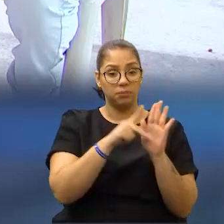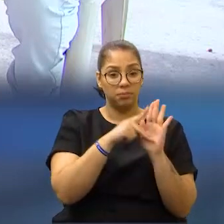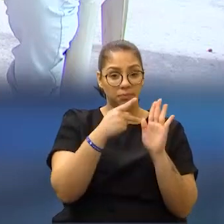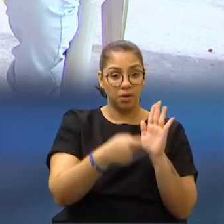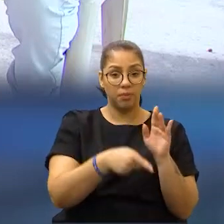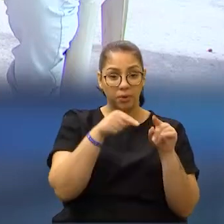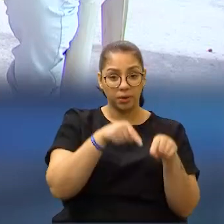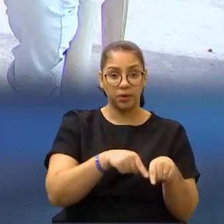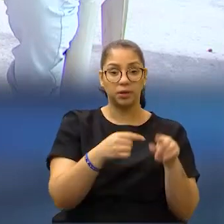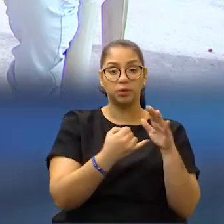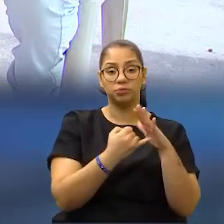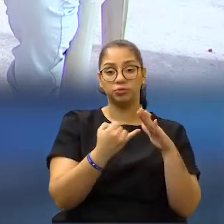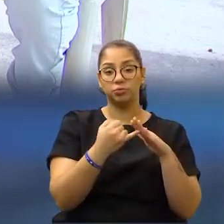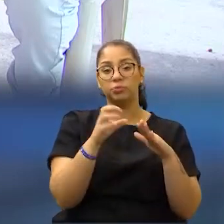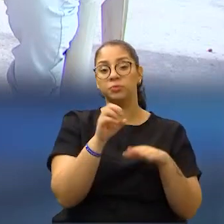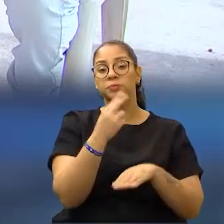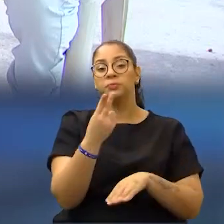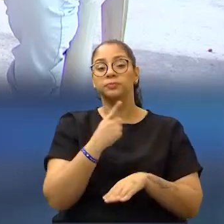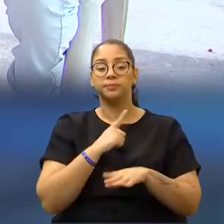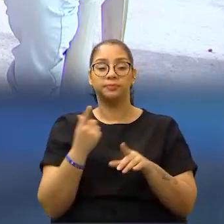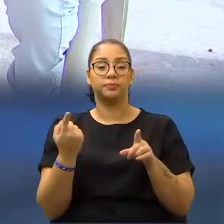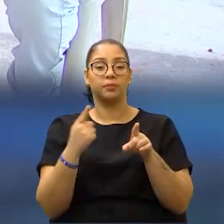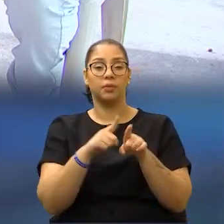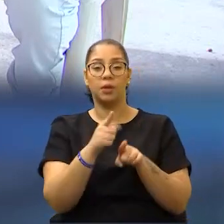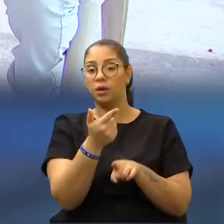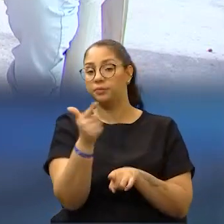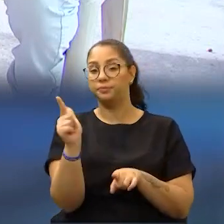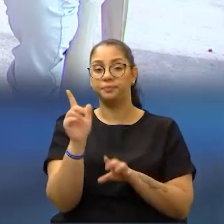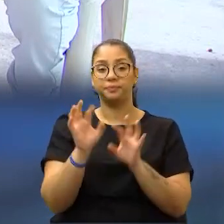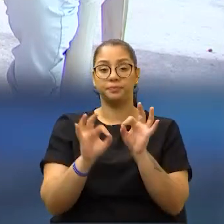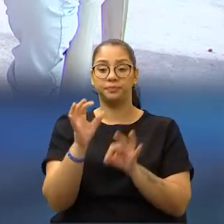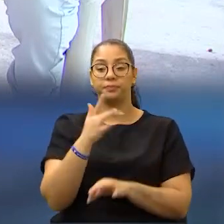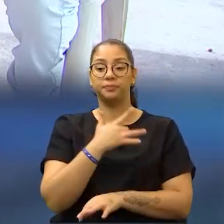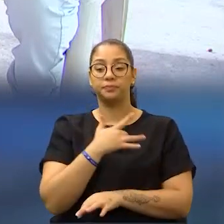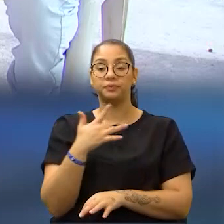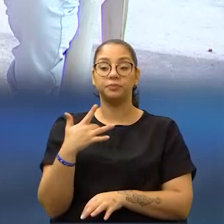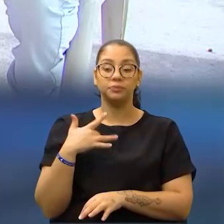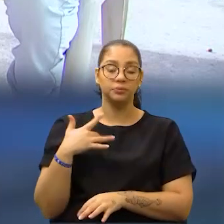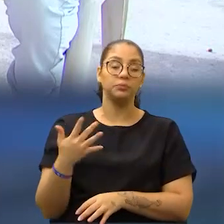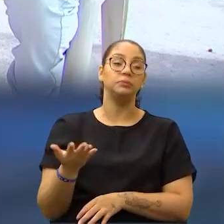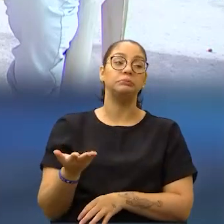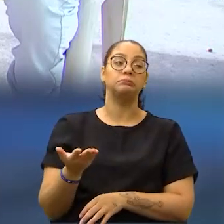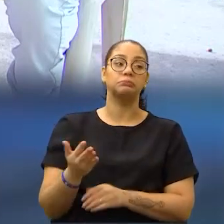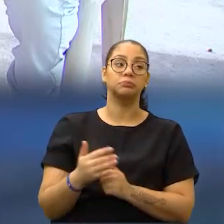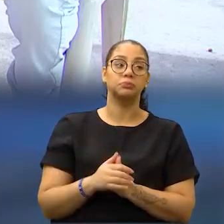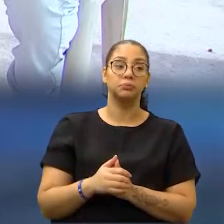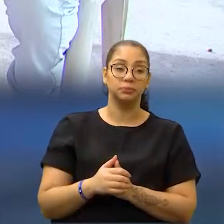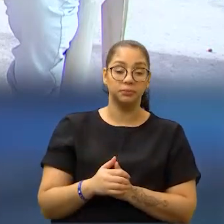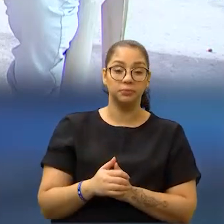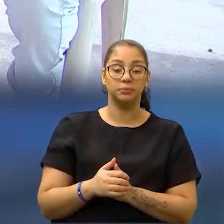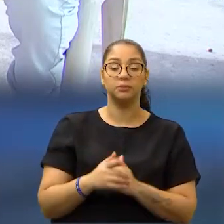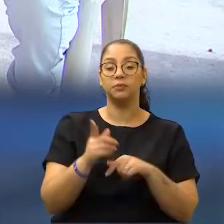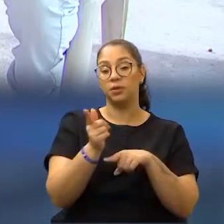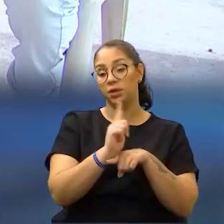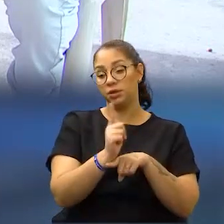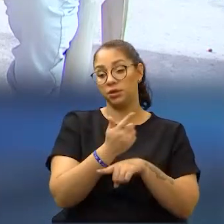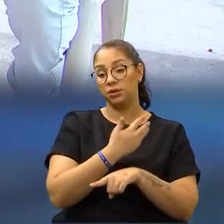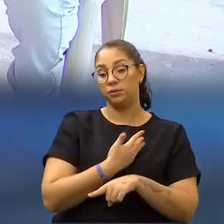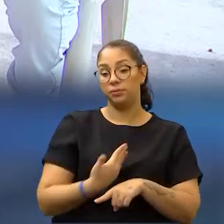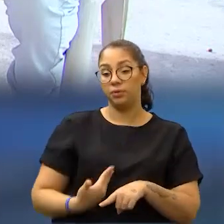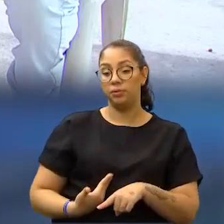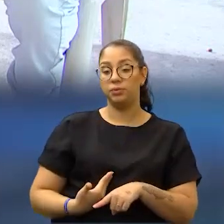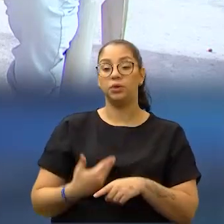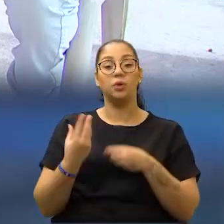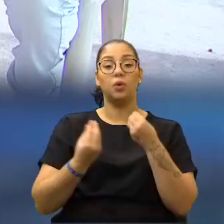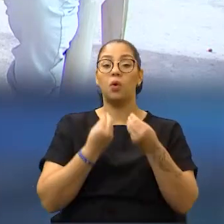profissionais daqui do Instituto ou existe alguma parceria com alguma outra organização de saúde,